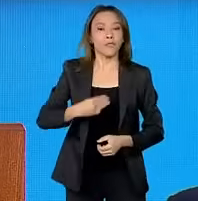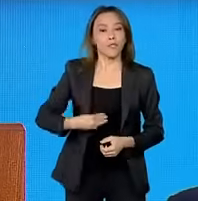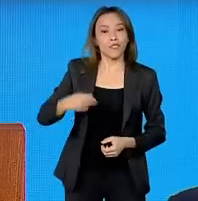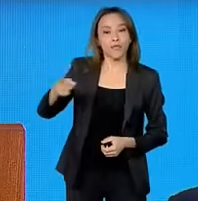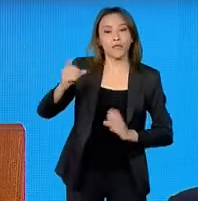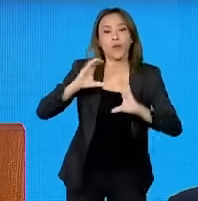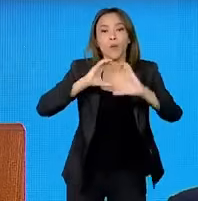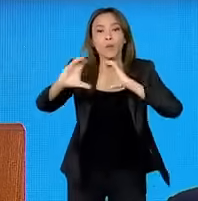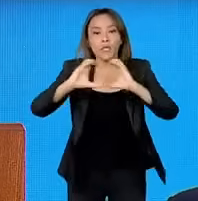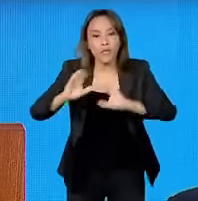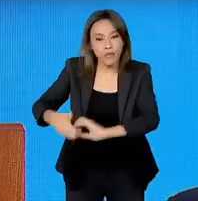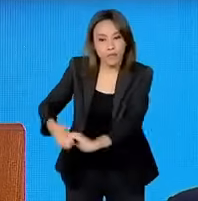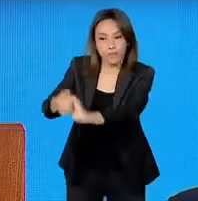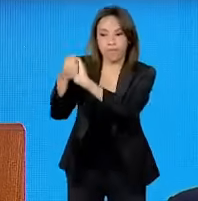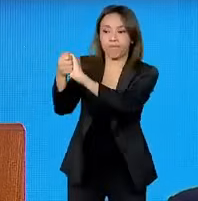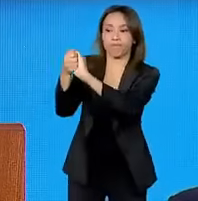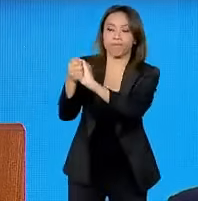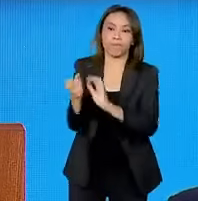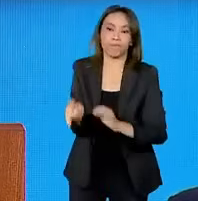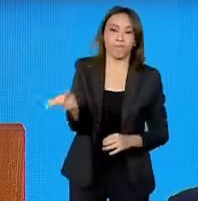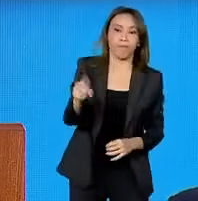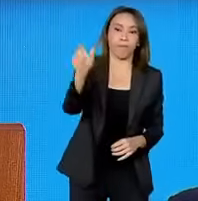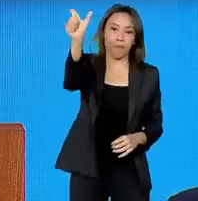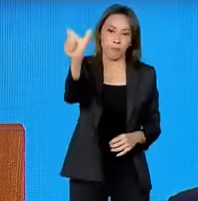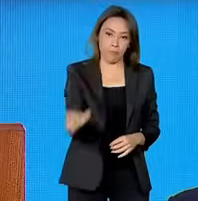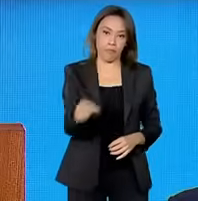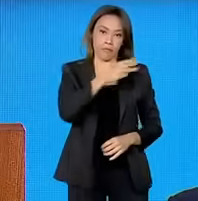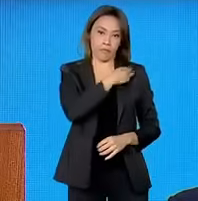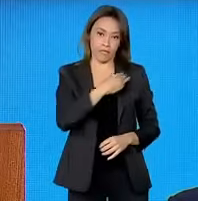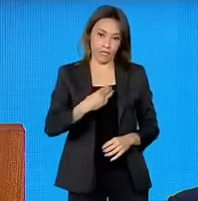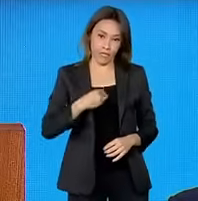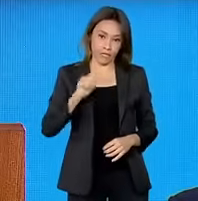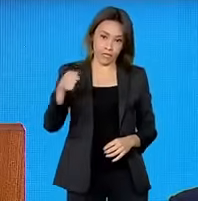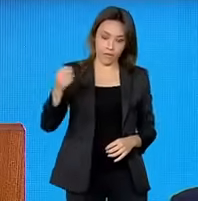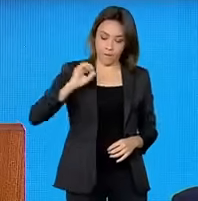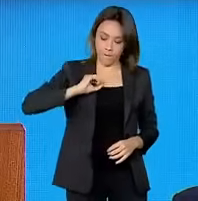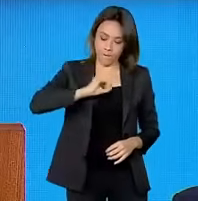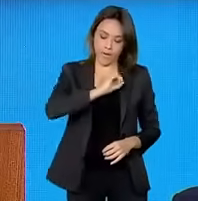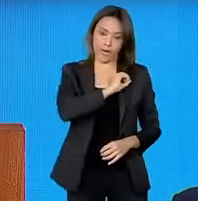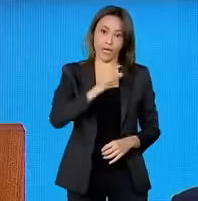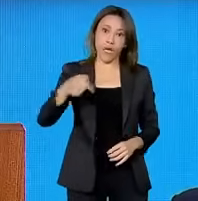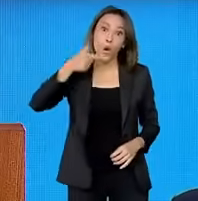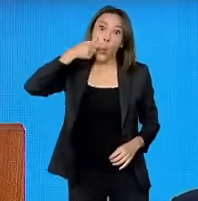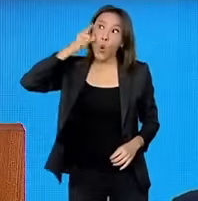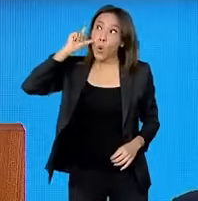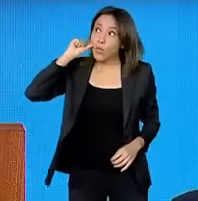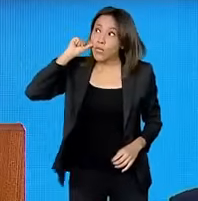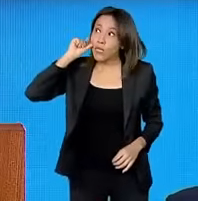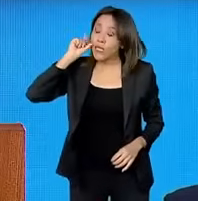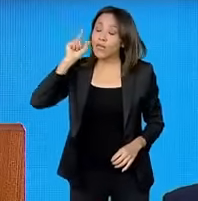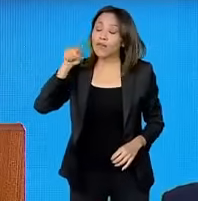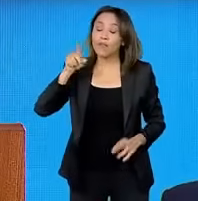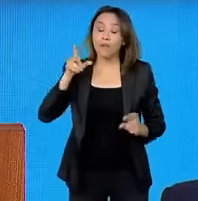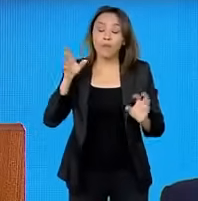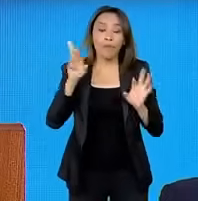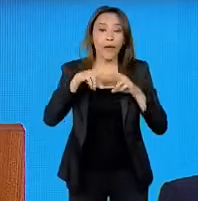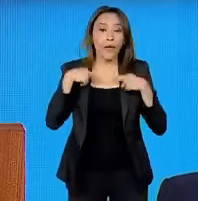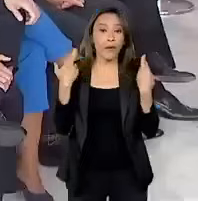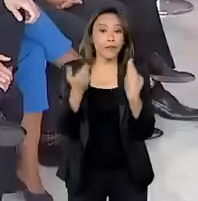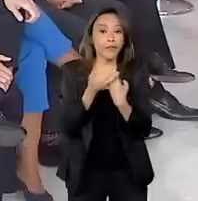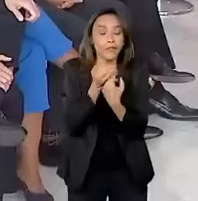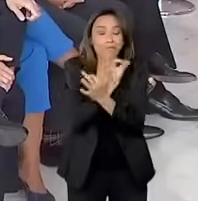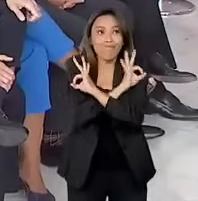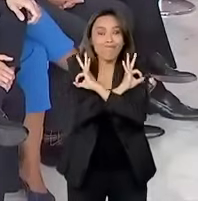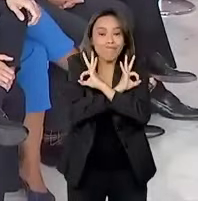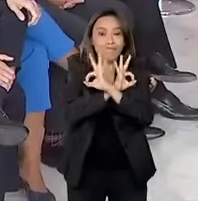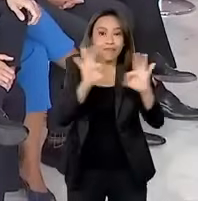Comunicação. Quero cumprimentar a companheira Marina Silva, que ontem fez uma reunião extraordinária com quase